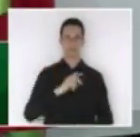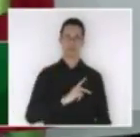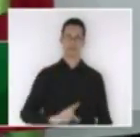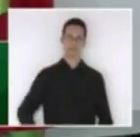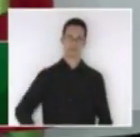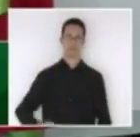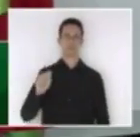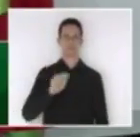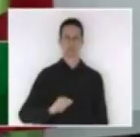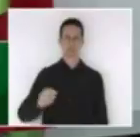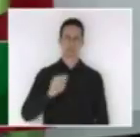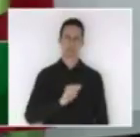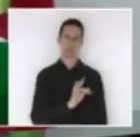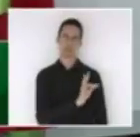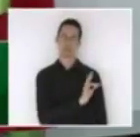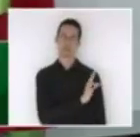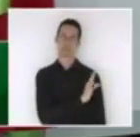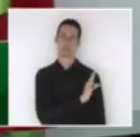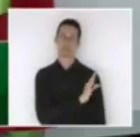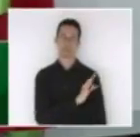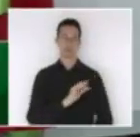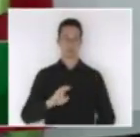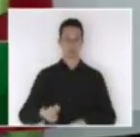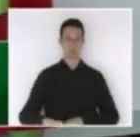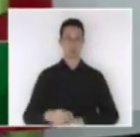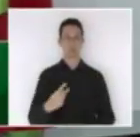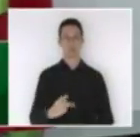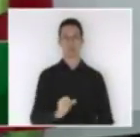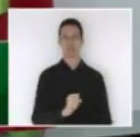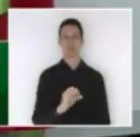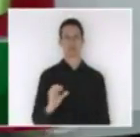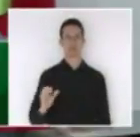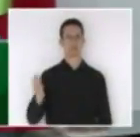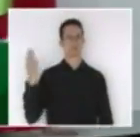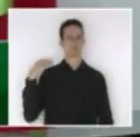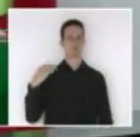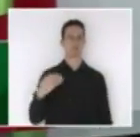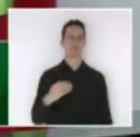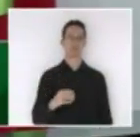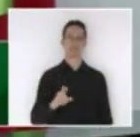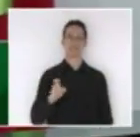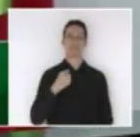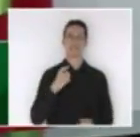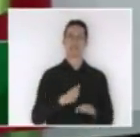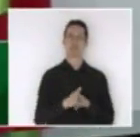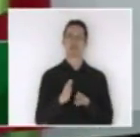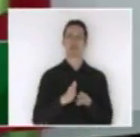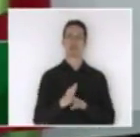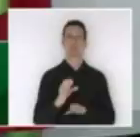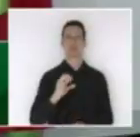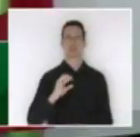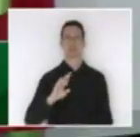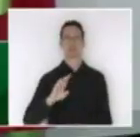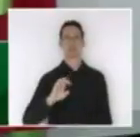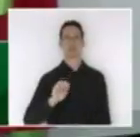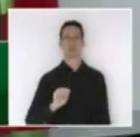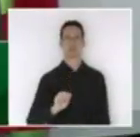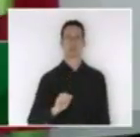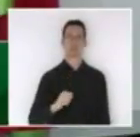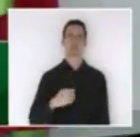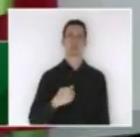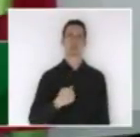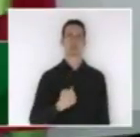Agrícolas em Santa Catarina, fui conselheiro no CREA e tive a oportunidade da trajetória política, acredito que estou